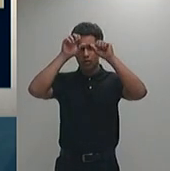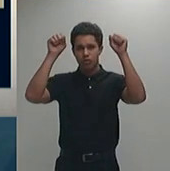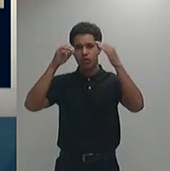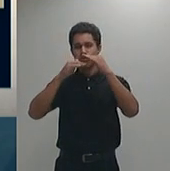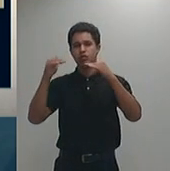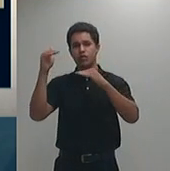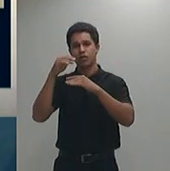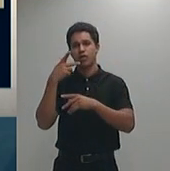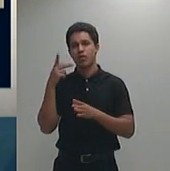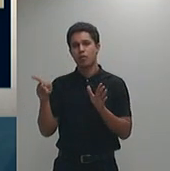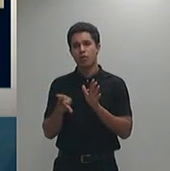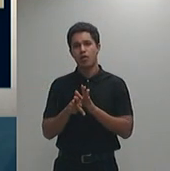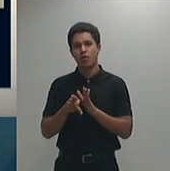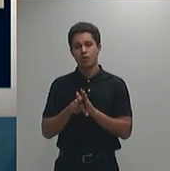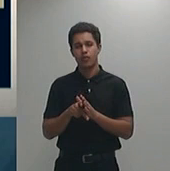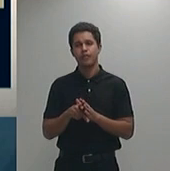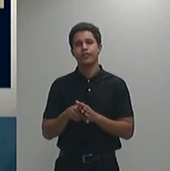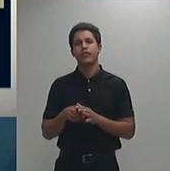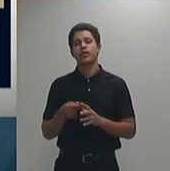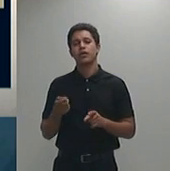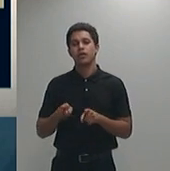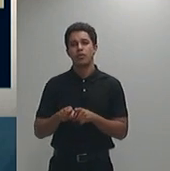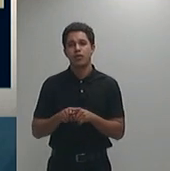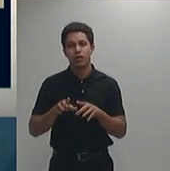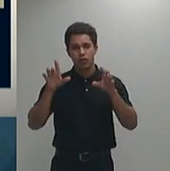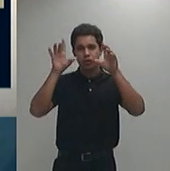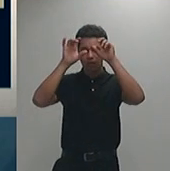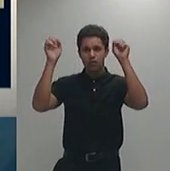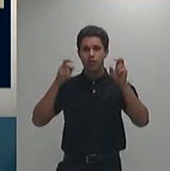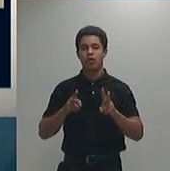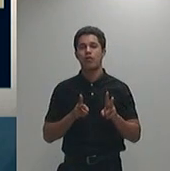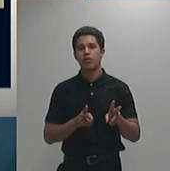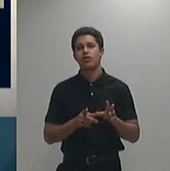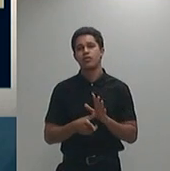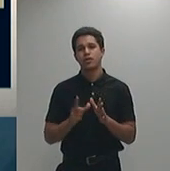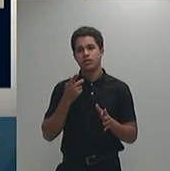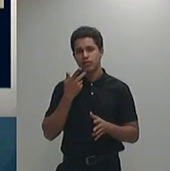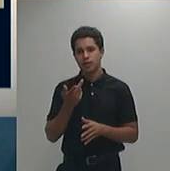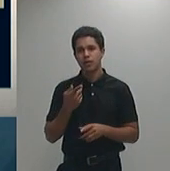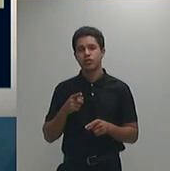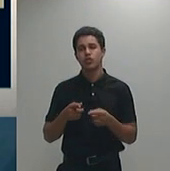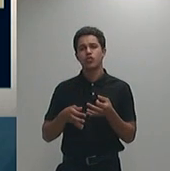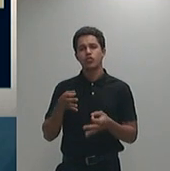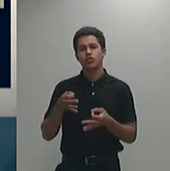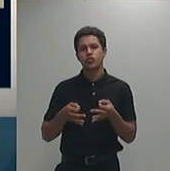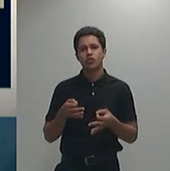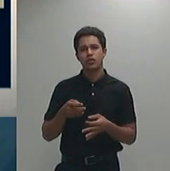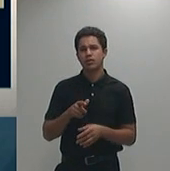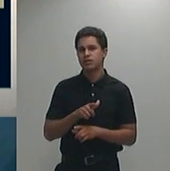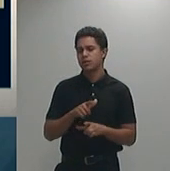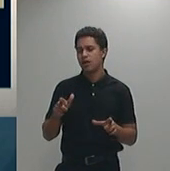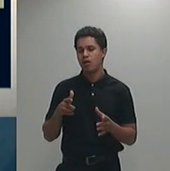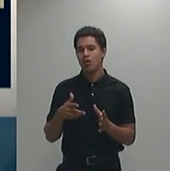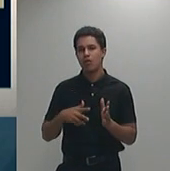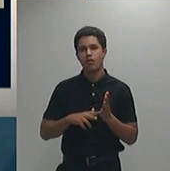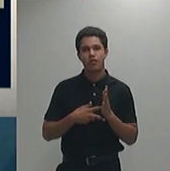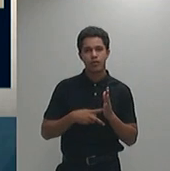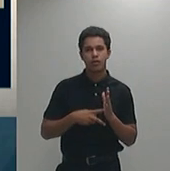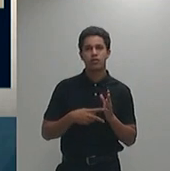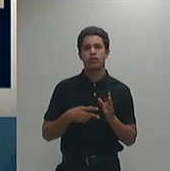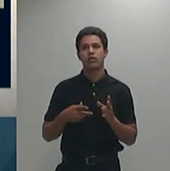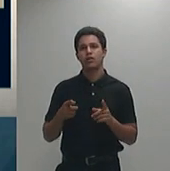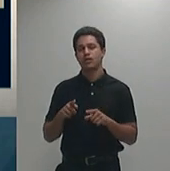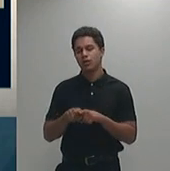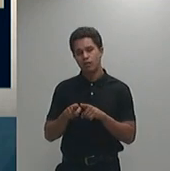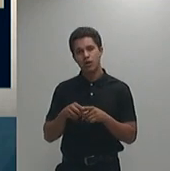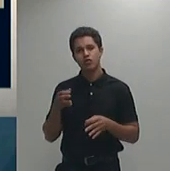Supremo bem como entre tribunal os mesmos antes referido e juízes a ele não vinculados e entre juízes vinculados à